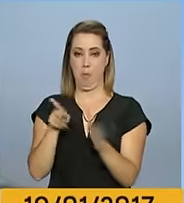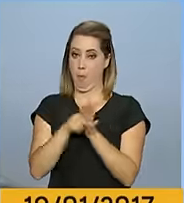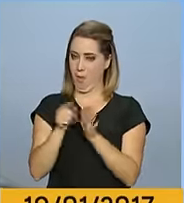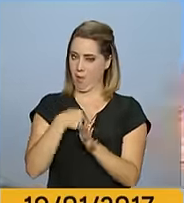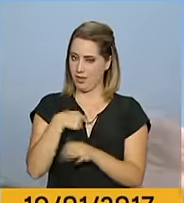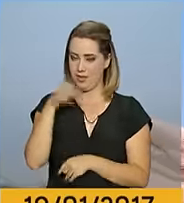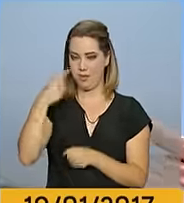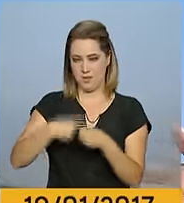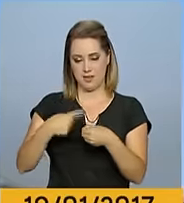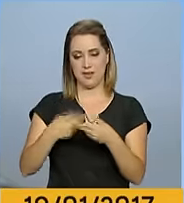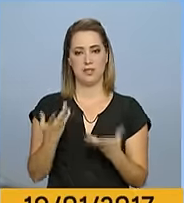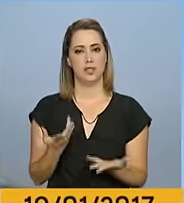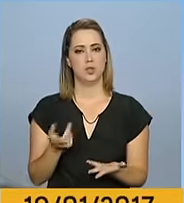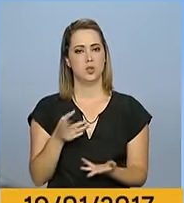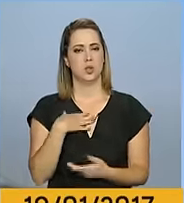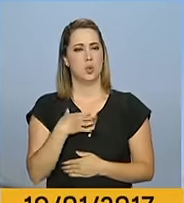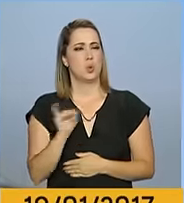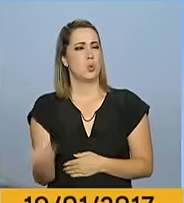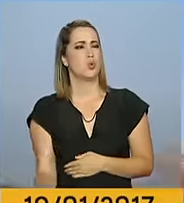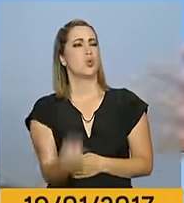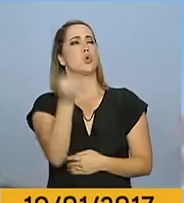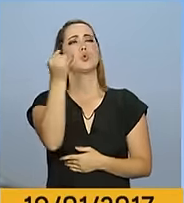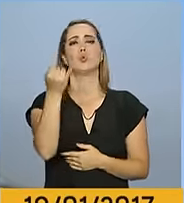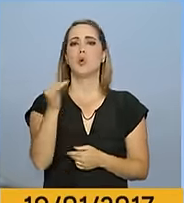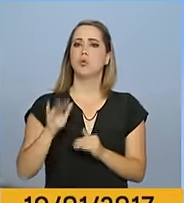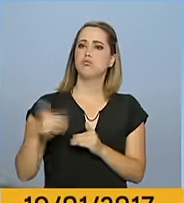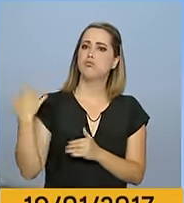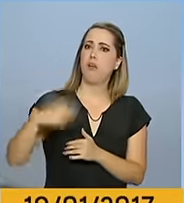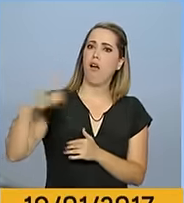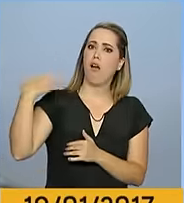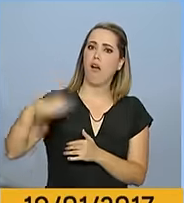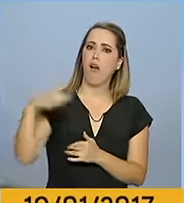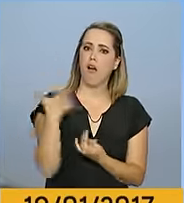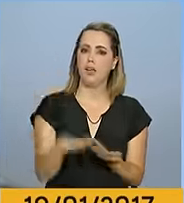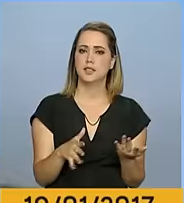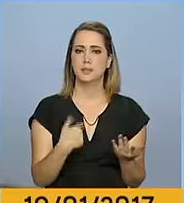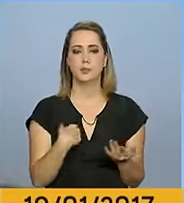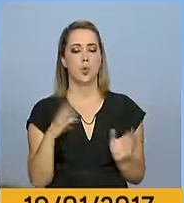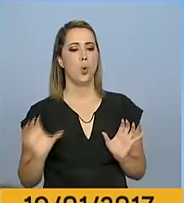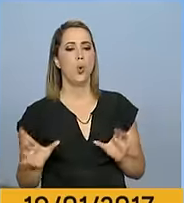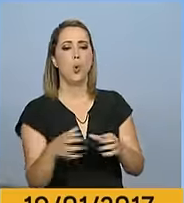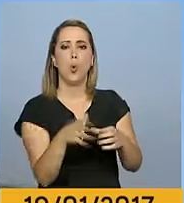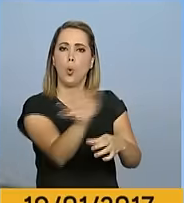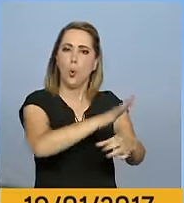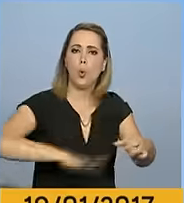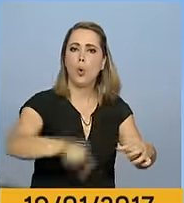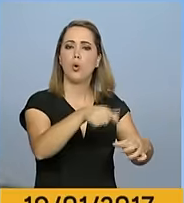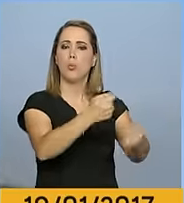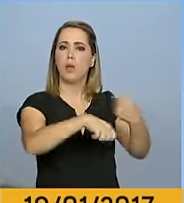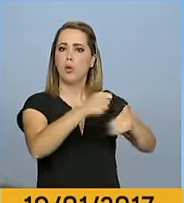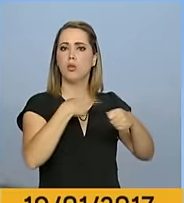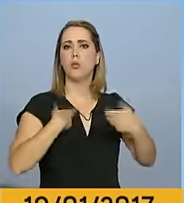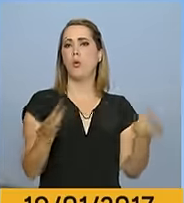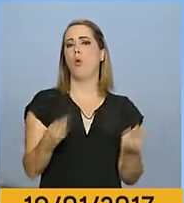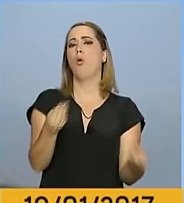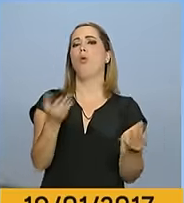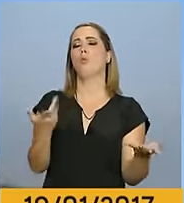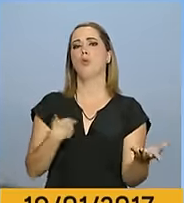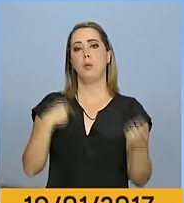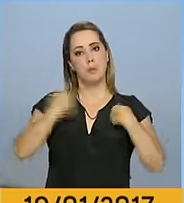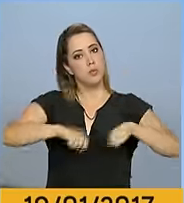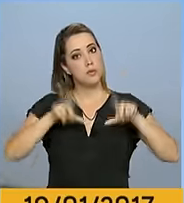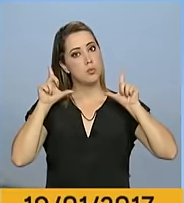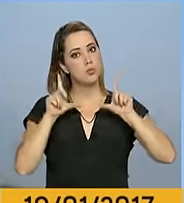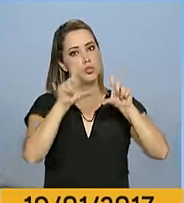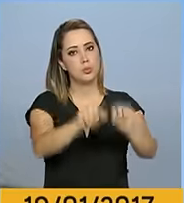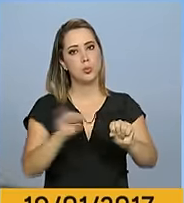ele me disse: não aguento mais os juros do cartão de crédito, 480%. Eu chamei a área econômica e disse: não é possível, nós precisamos reduzir esses